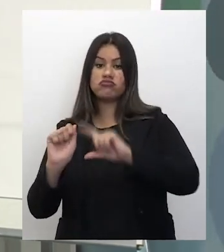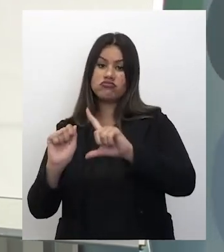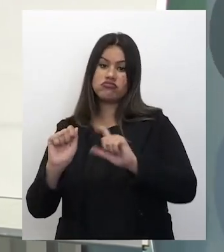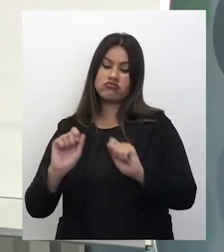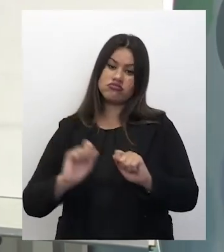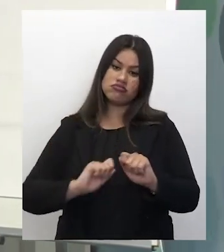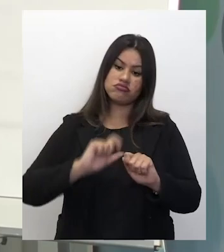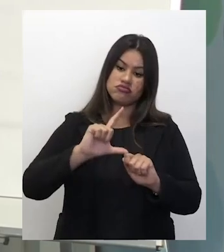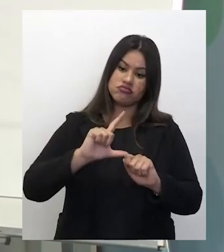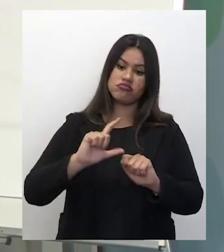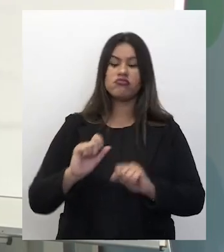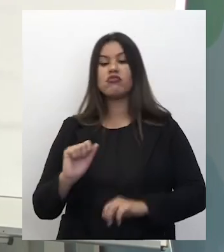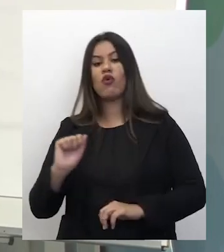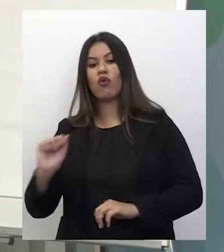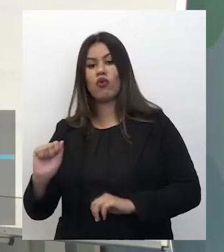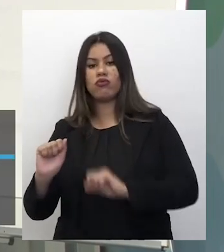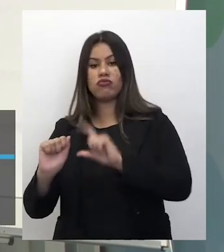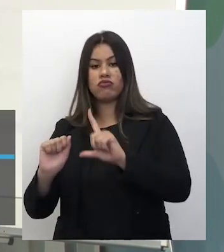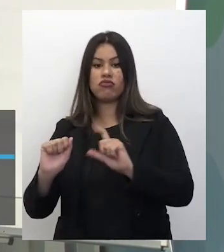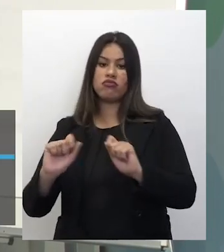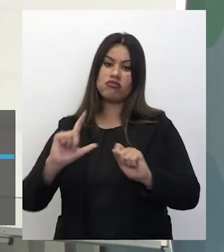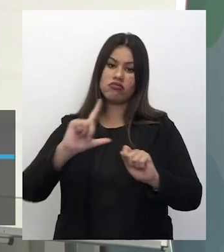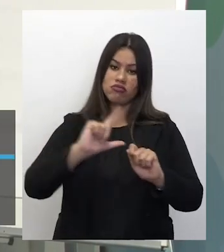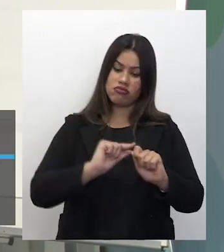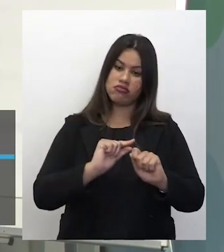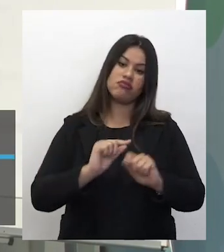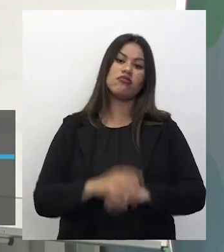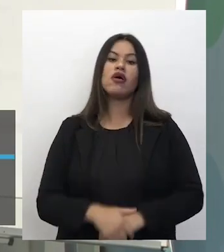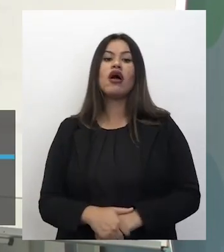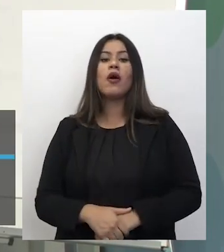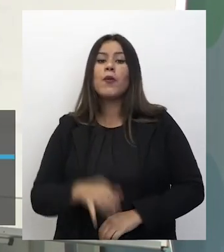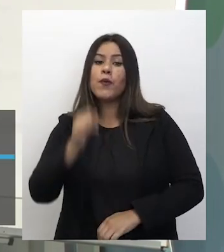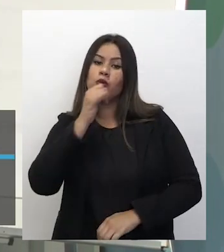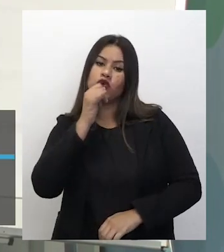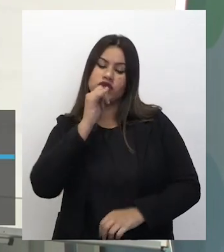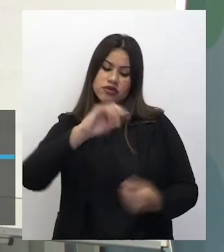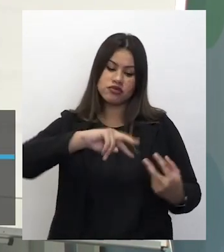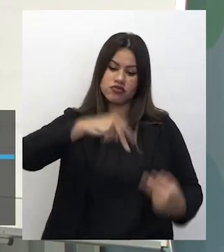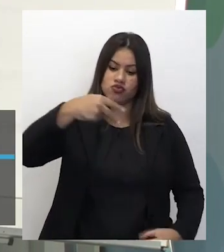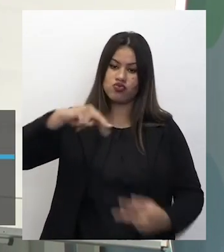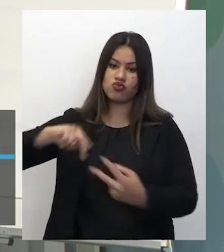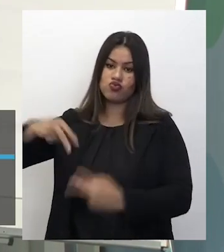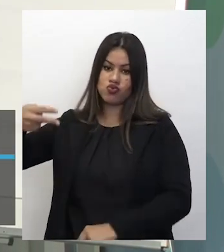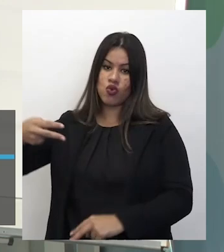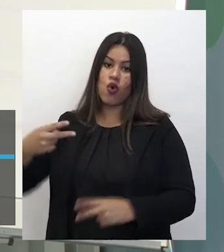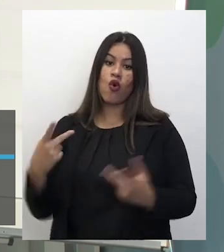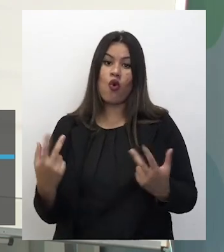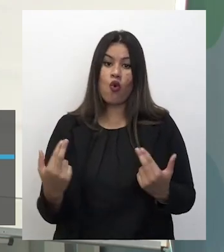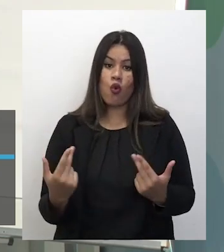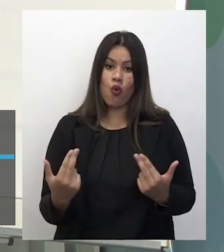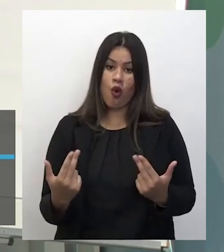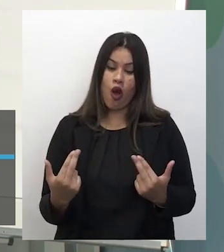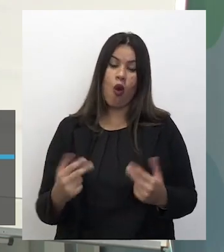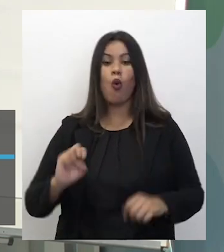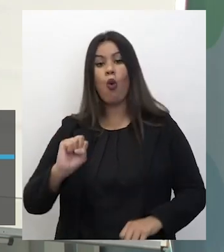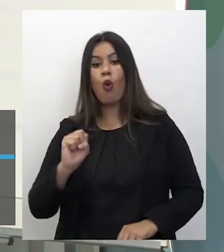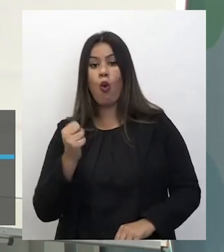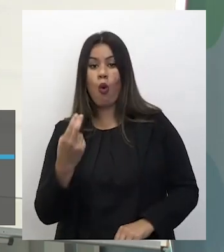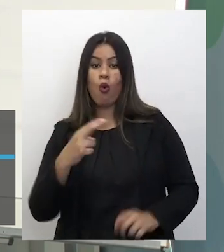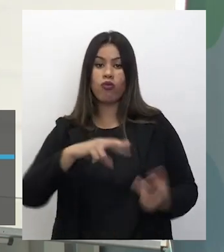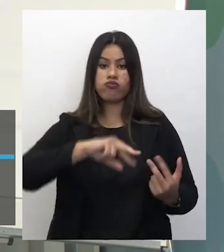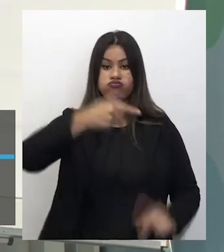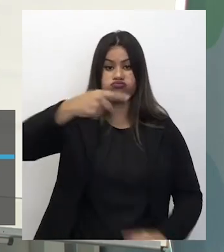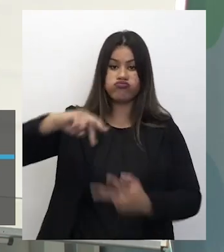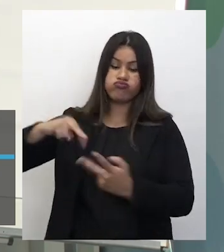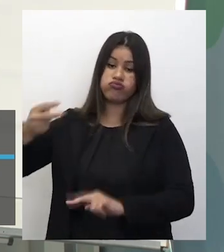é heterozigoto, eu estou falando de genótipo, tudo bem? Quando eu falo que é fenótipo, que o cara